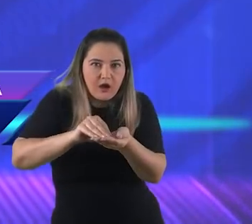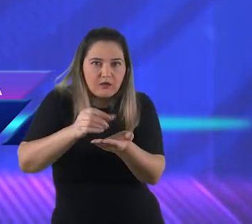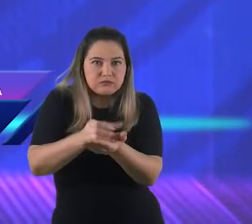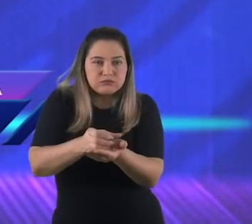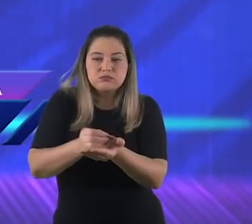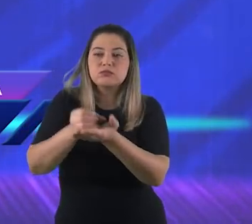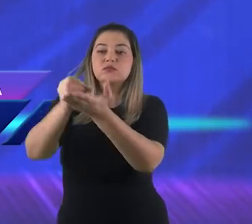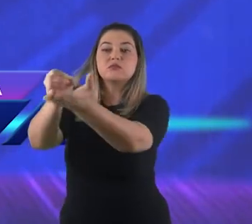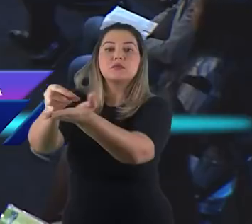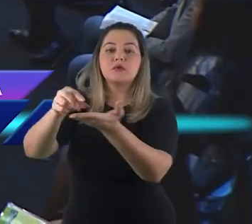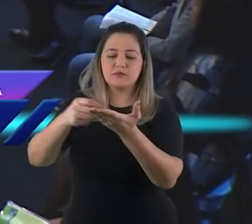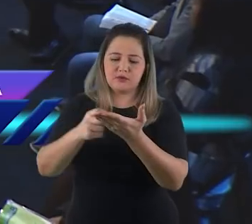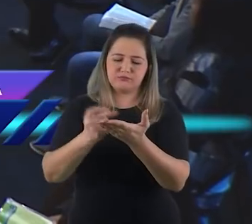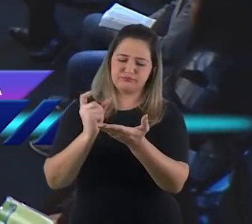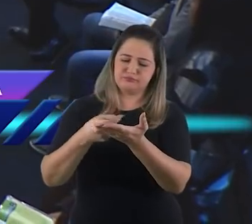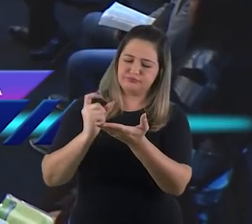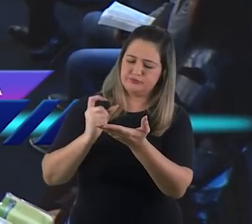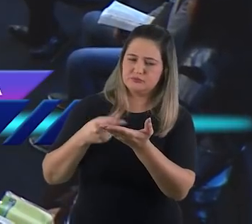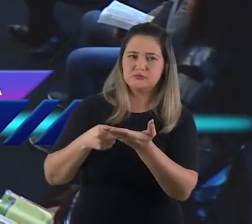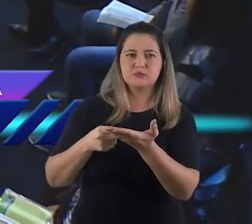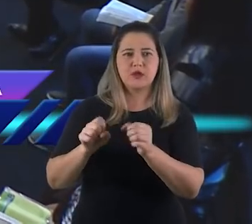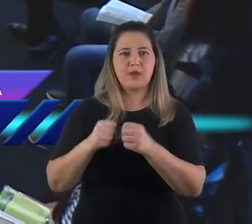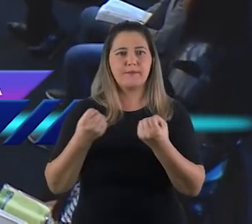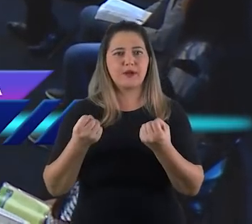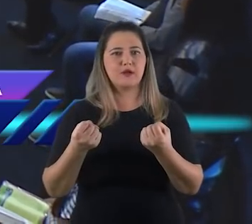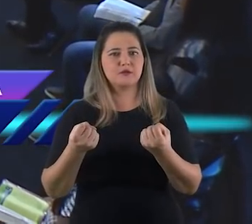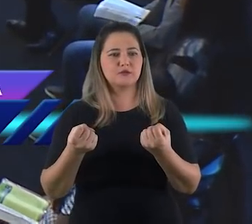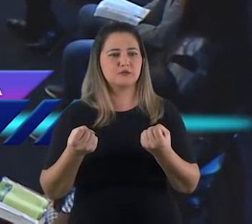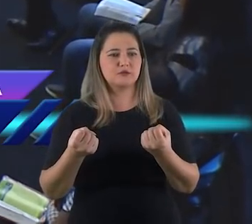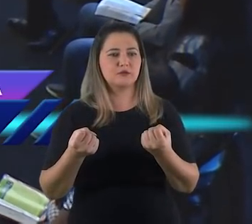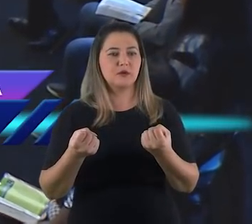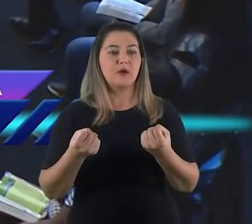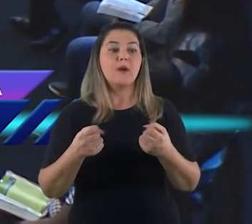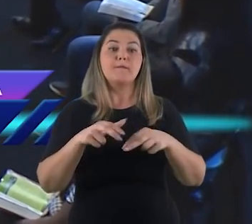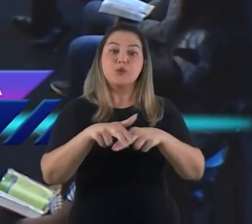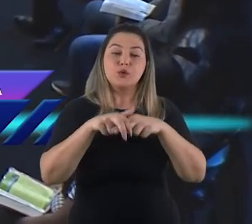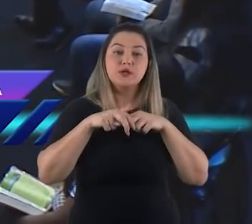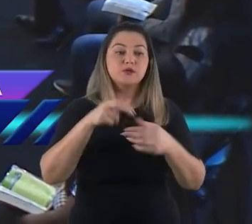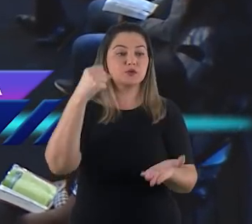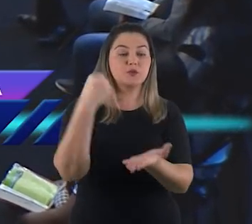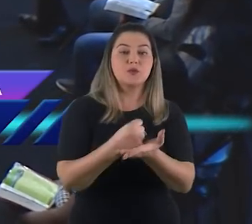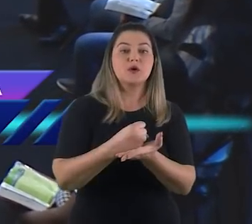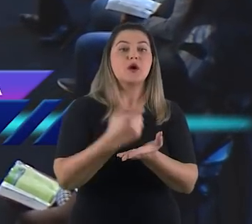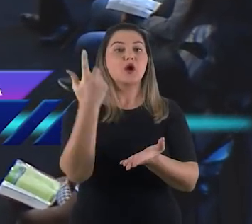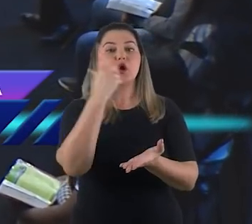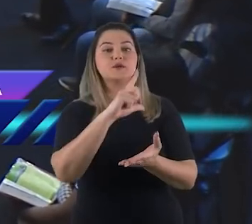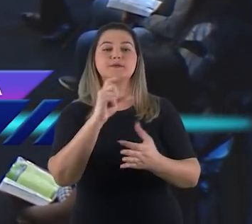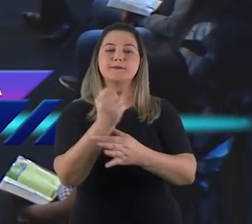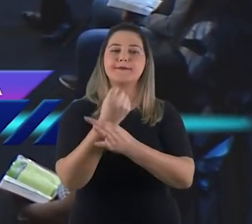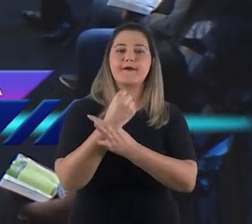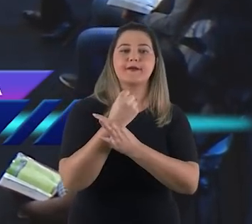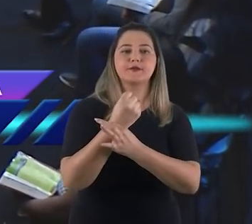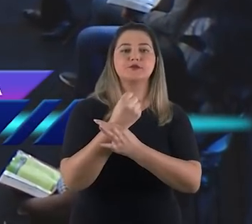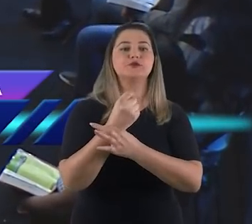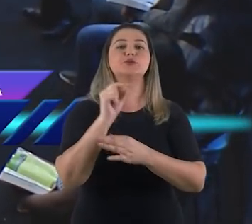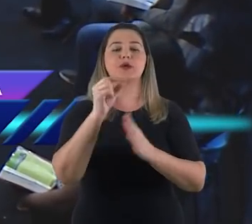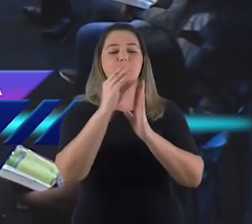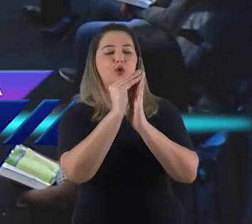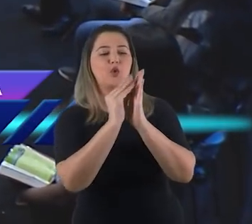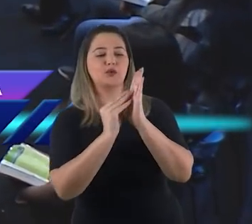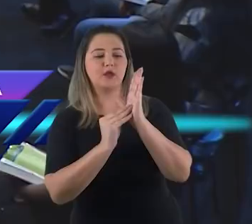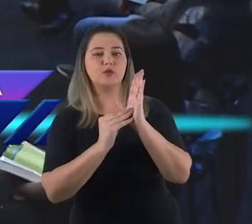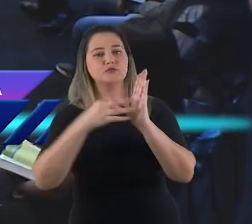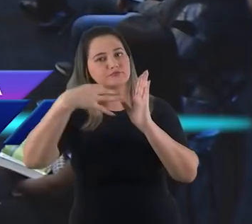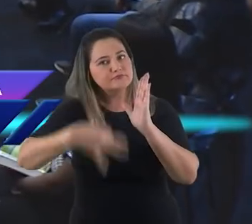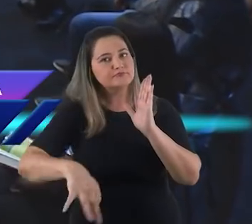mais soube. Era comum esse lacre estar para garantir que o conteúdo fosse